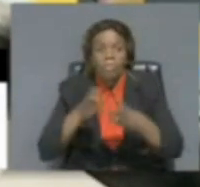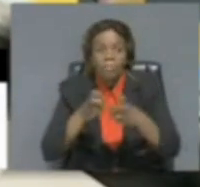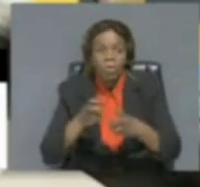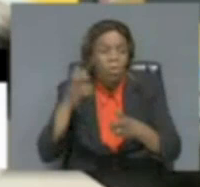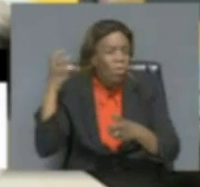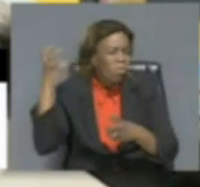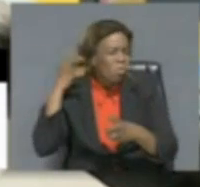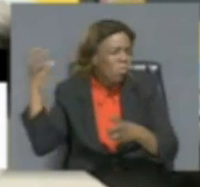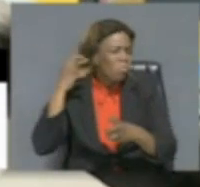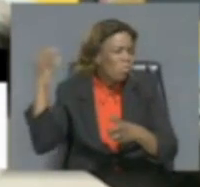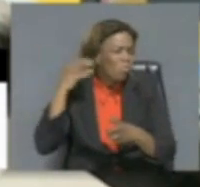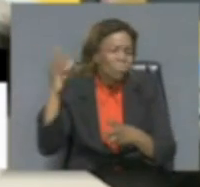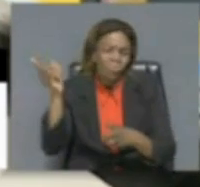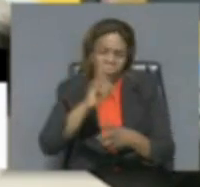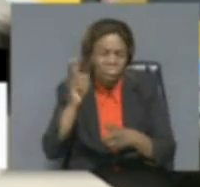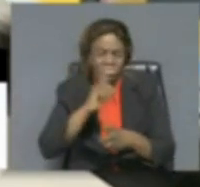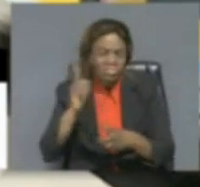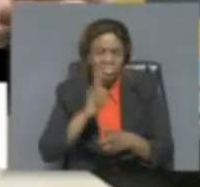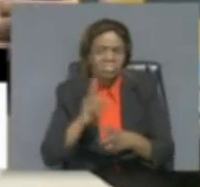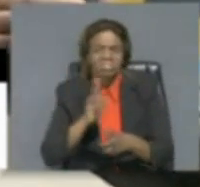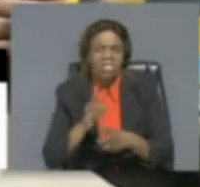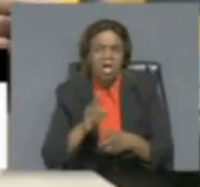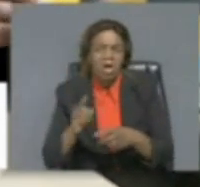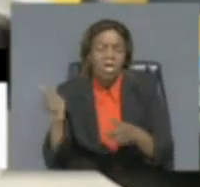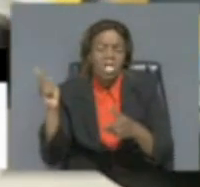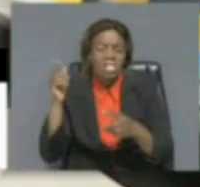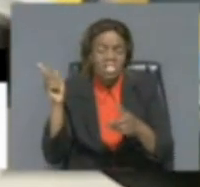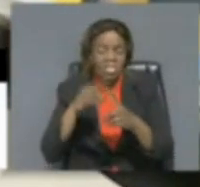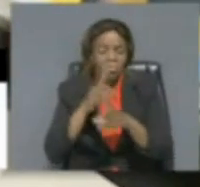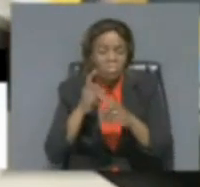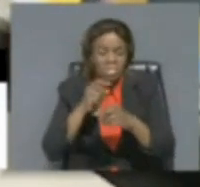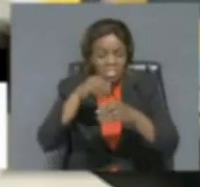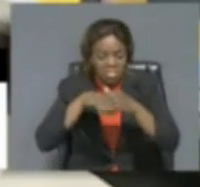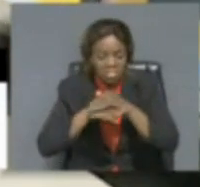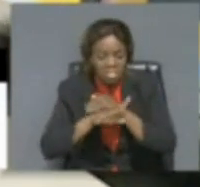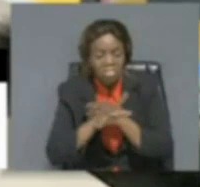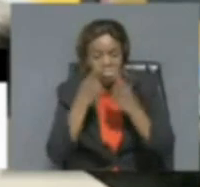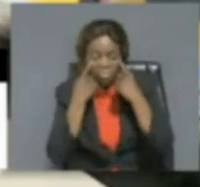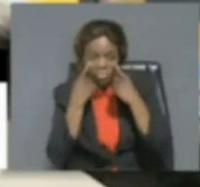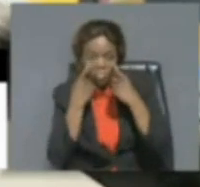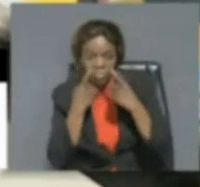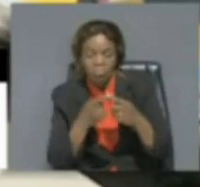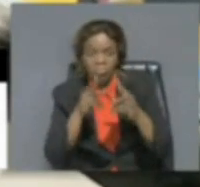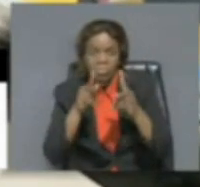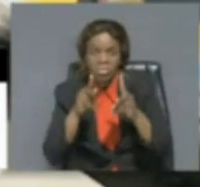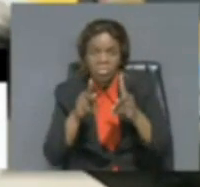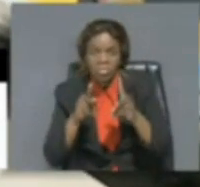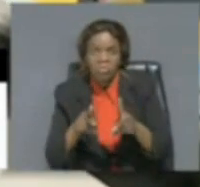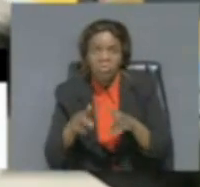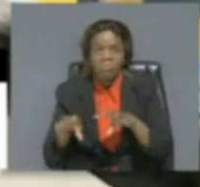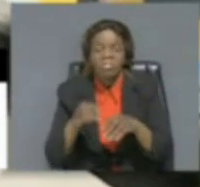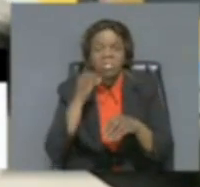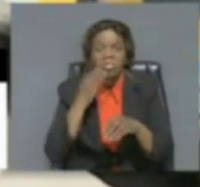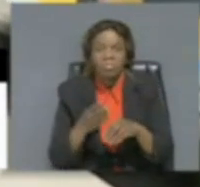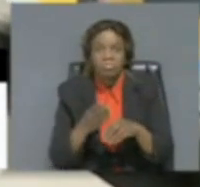pouco barulho. Aliás, dentro mesmo do comboio, enquanto nós viajávamos, nós vimos pessoas que até aproveitavam a viagem para